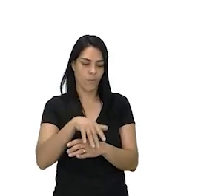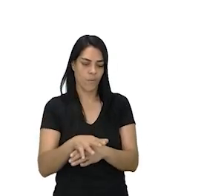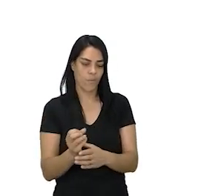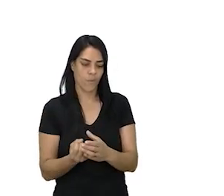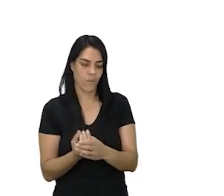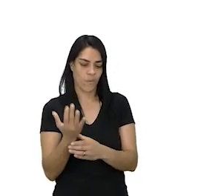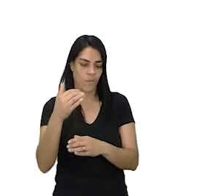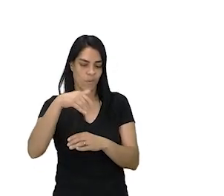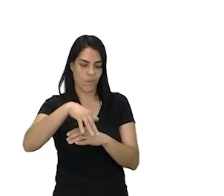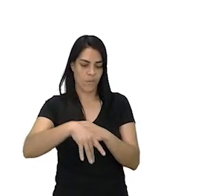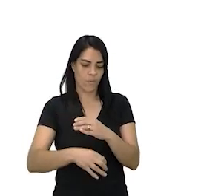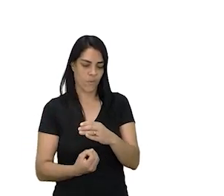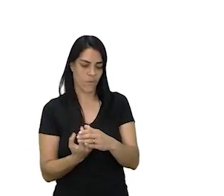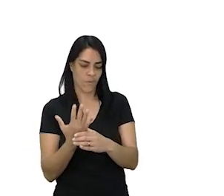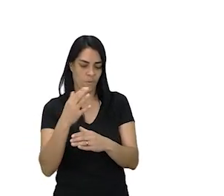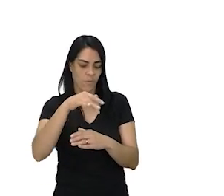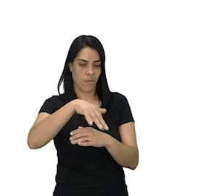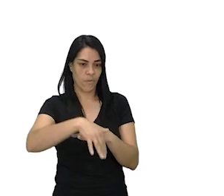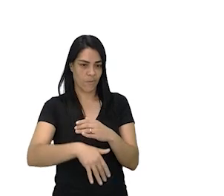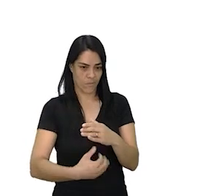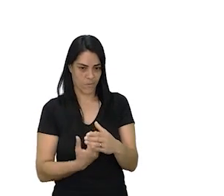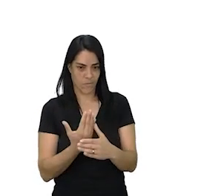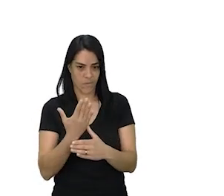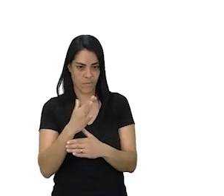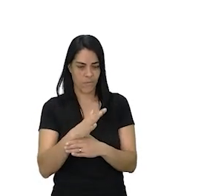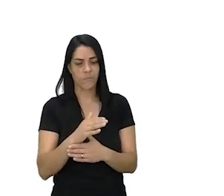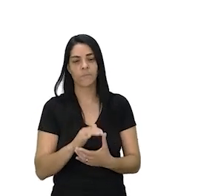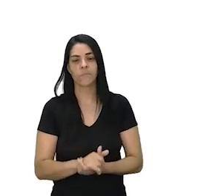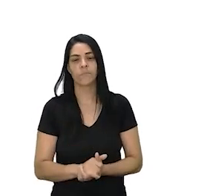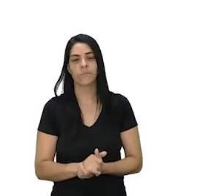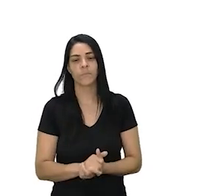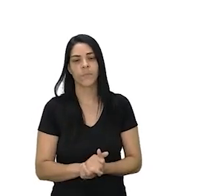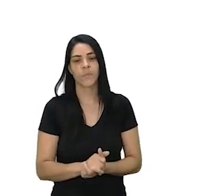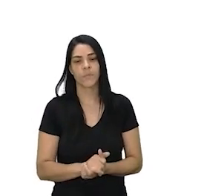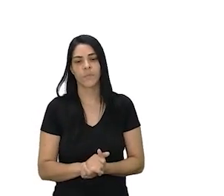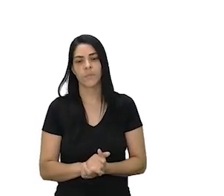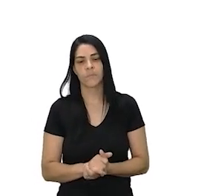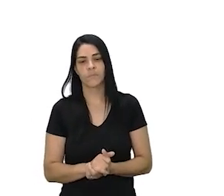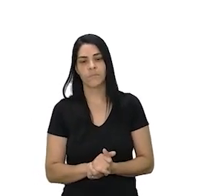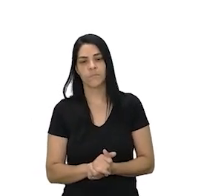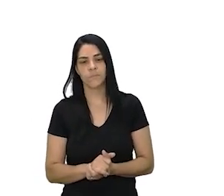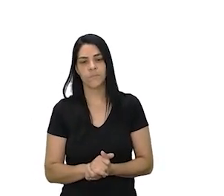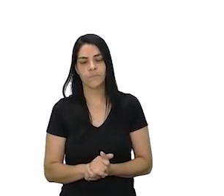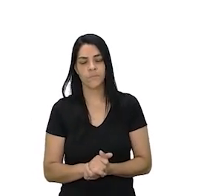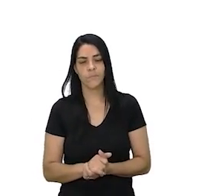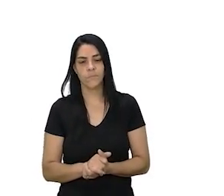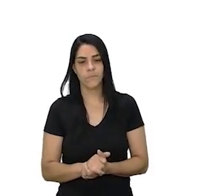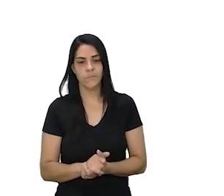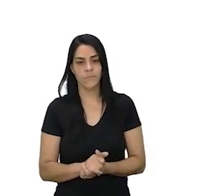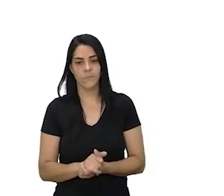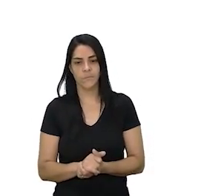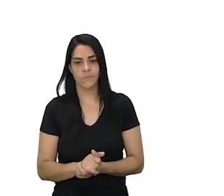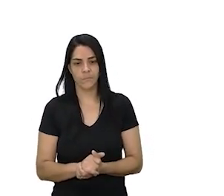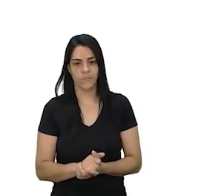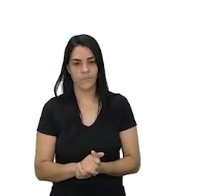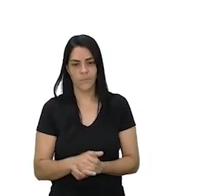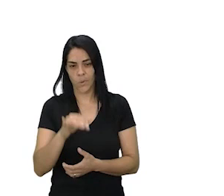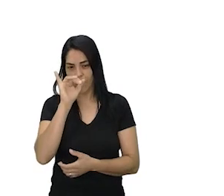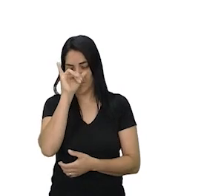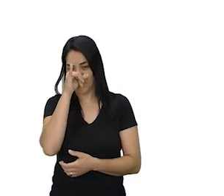opção para descer pela sua direita, passando ao lado do